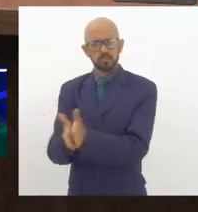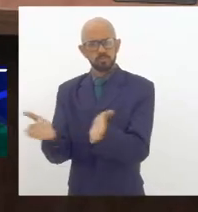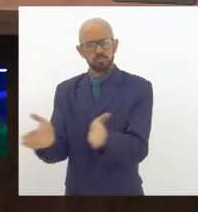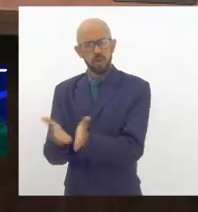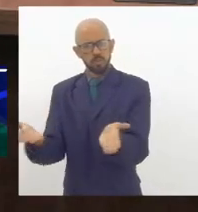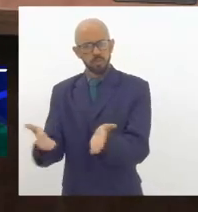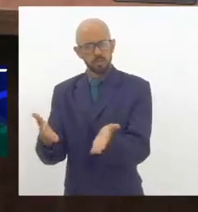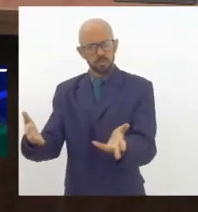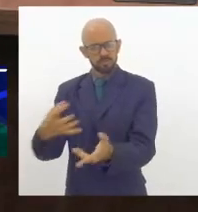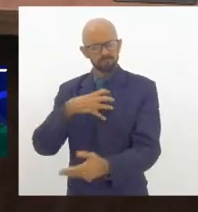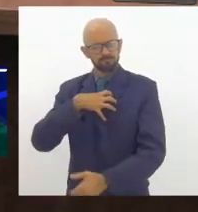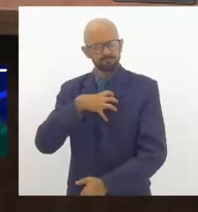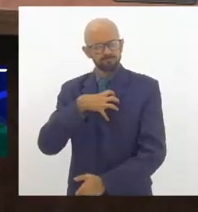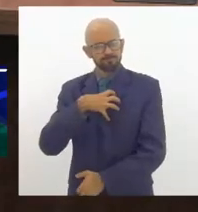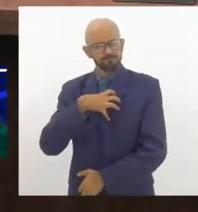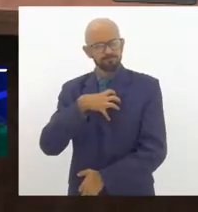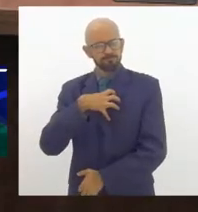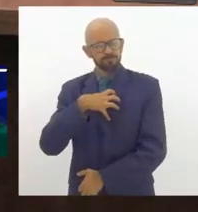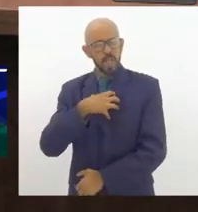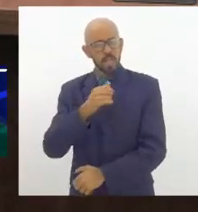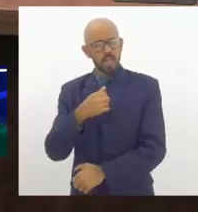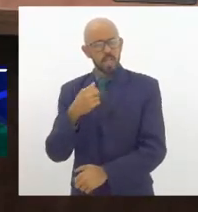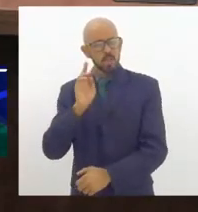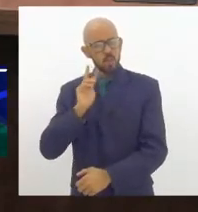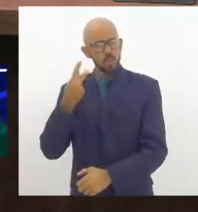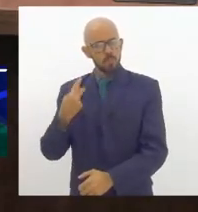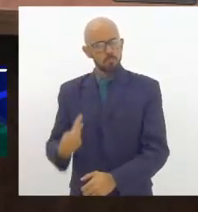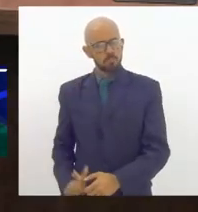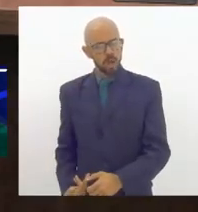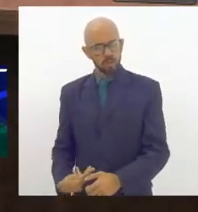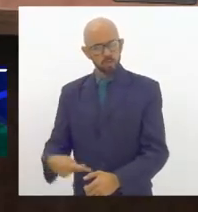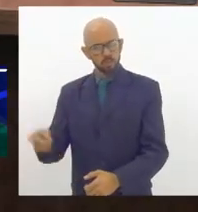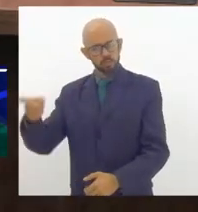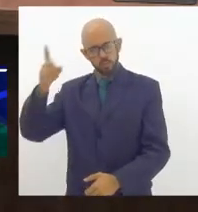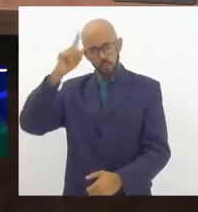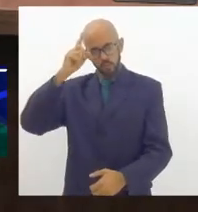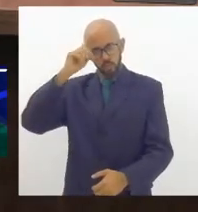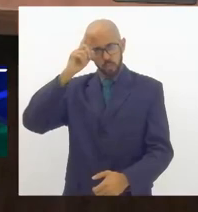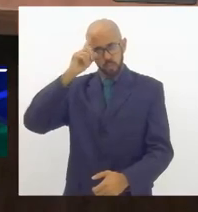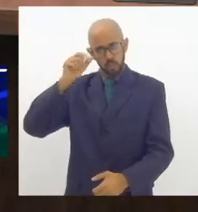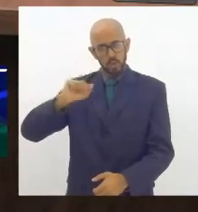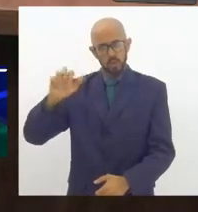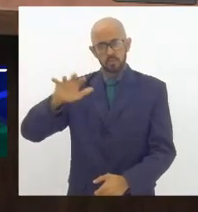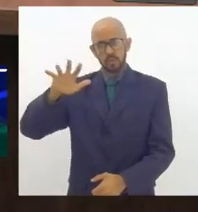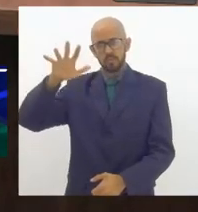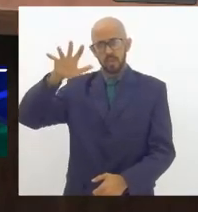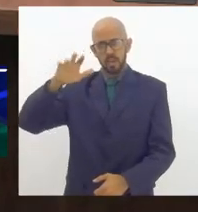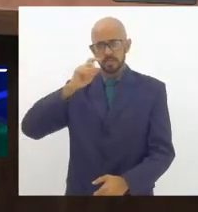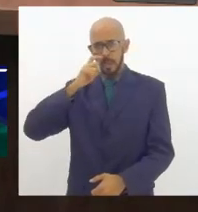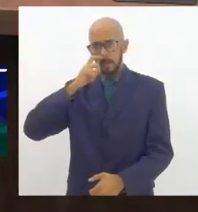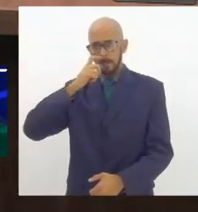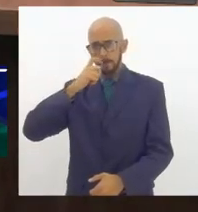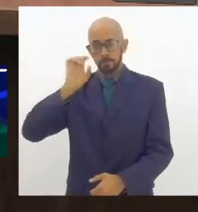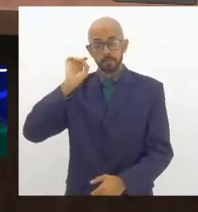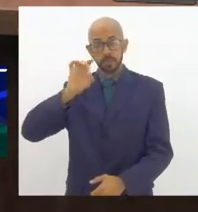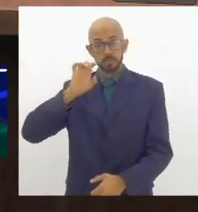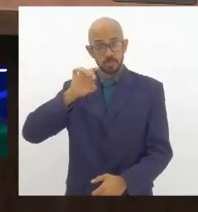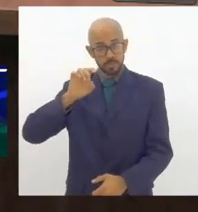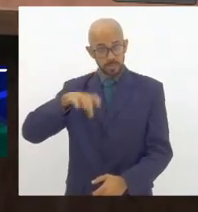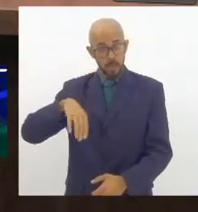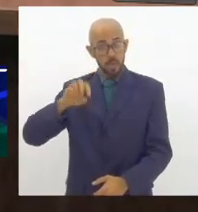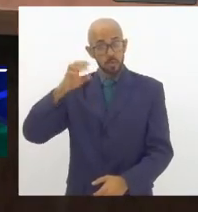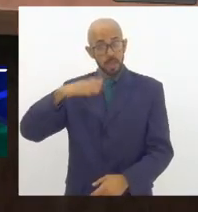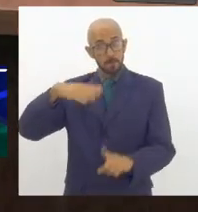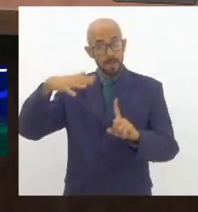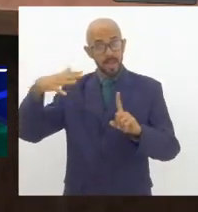olhar sensível e humanizado do cotidiano dentro das favelas do Rio de Janeiro e em especial da